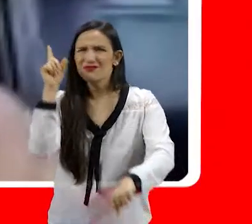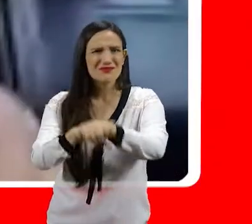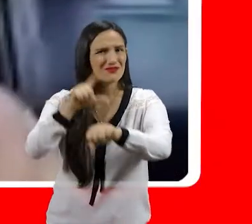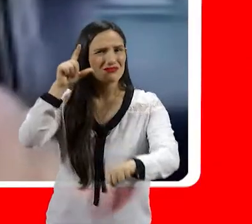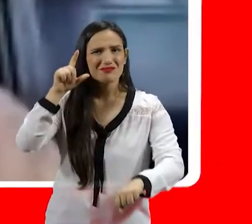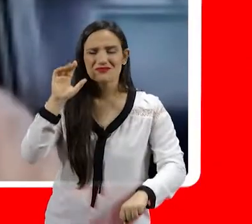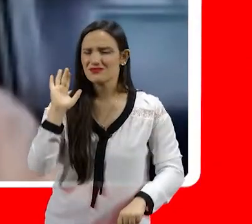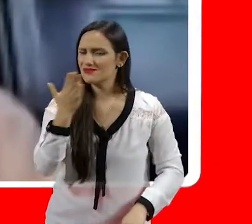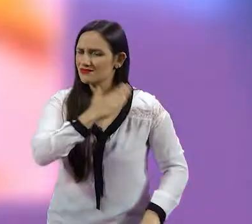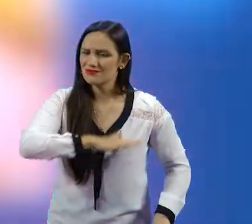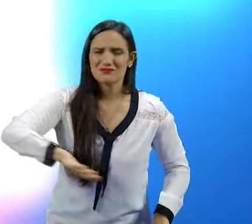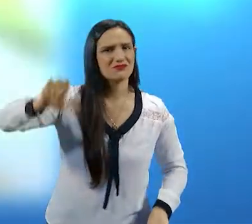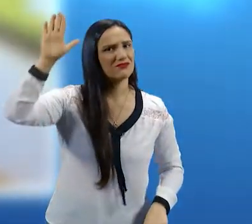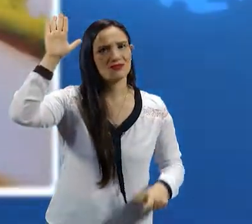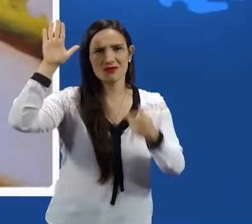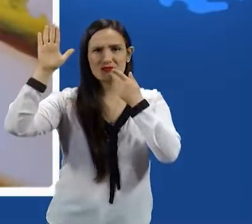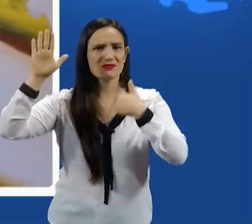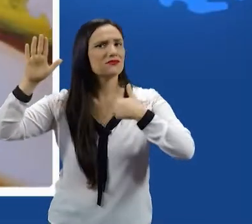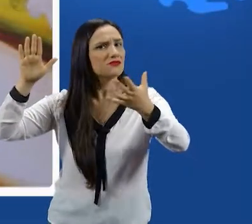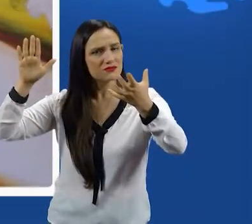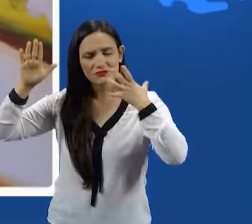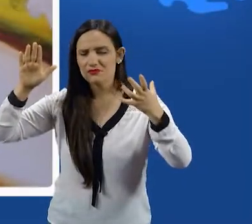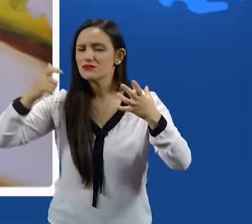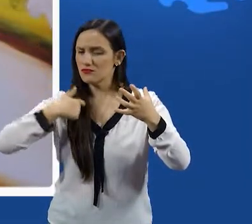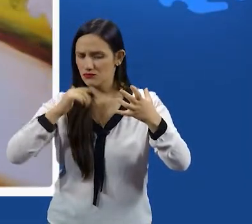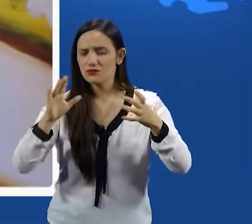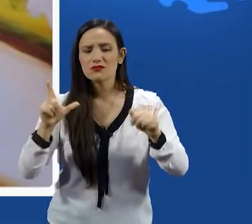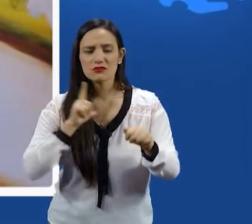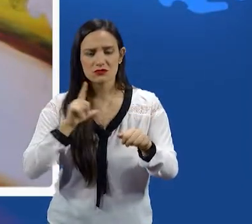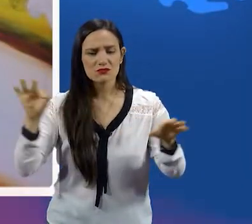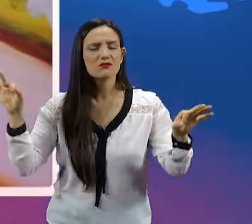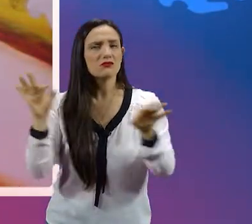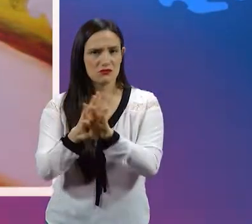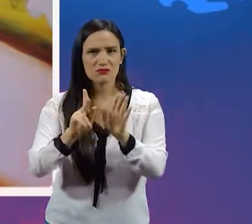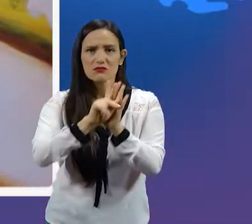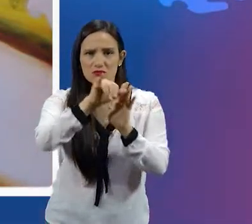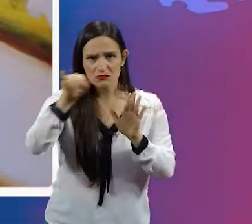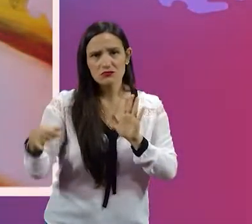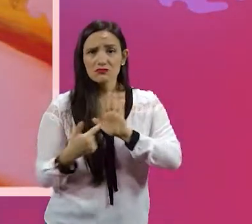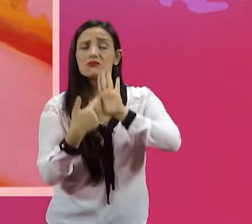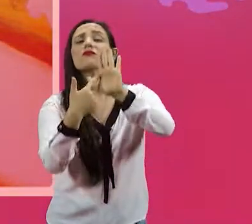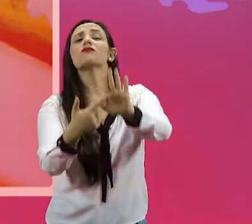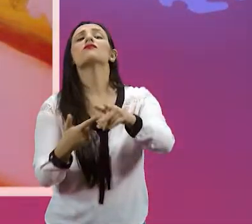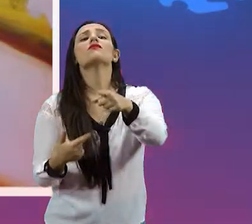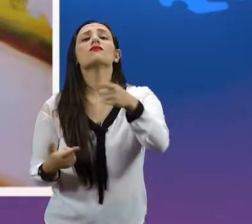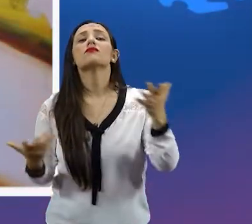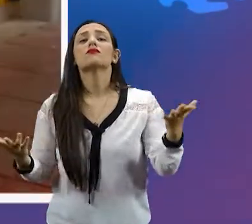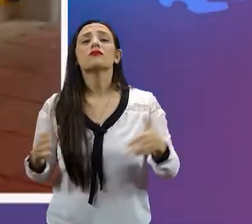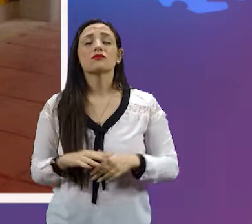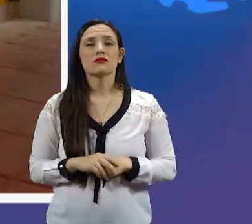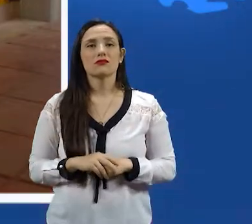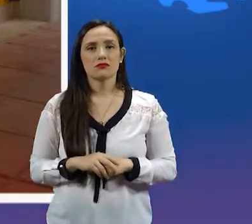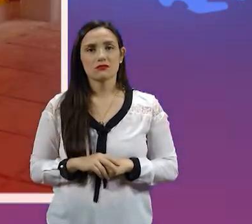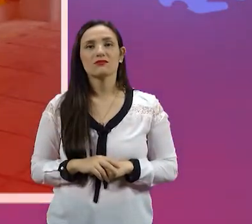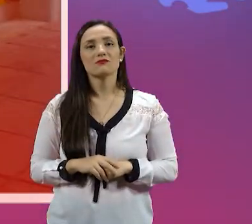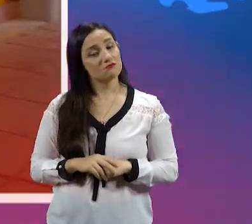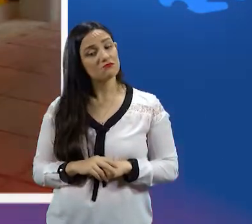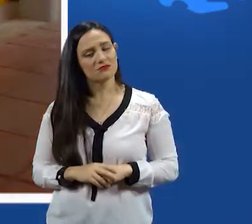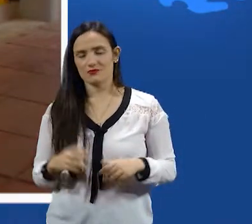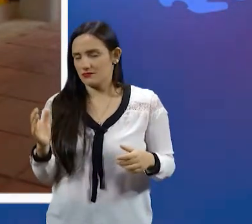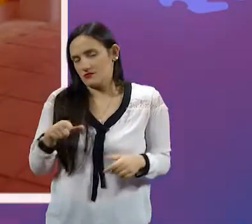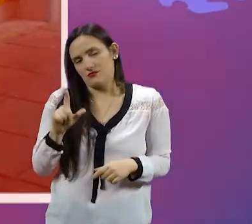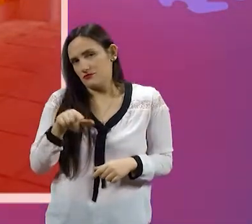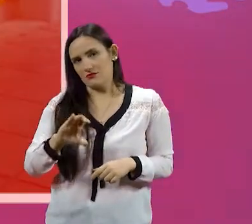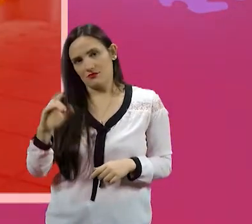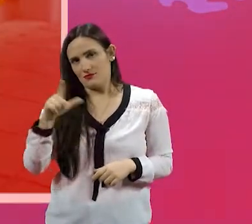ele já, da noite para o dia, ele chegou com um projeto e o projeto dele